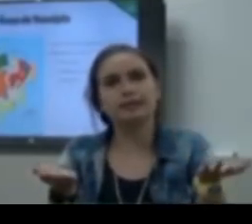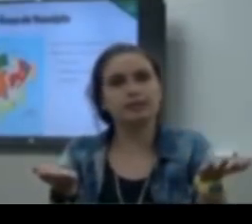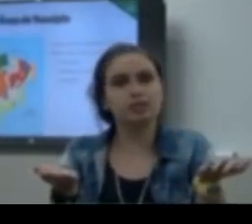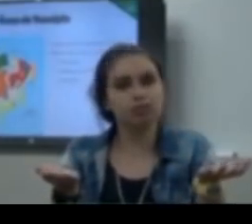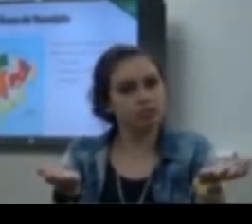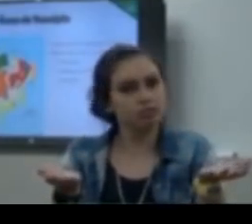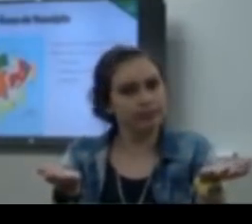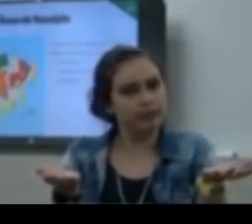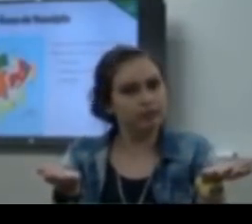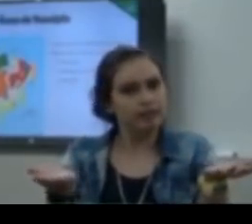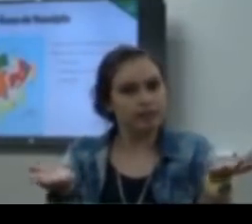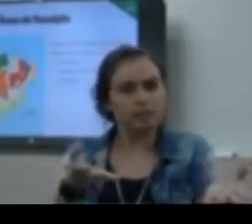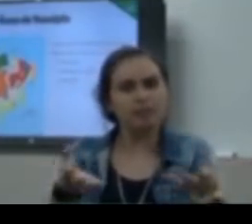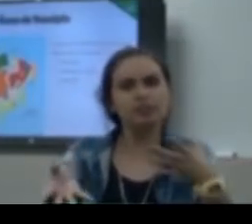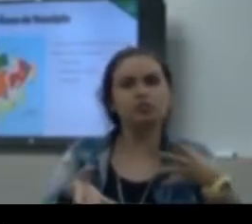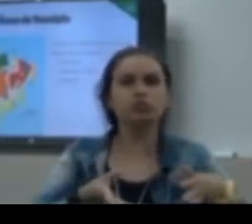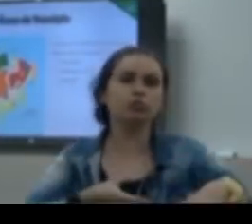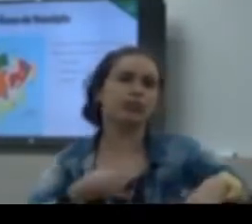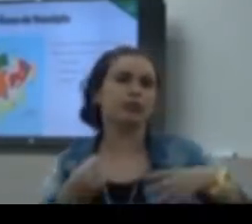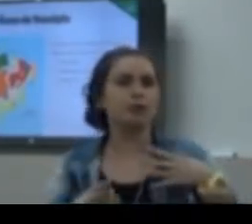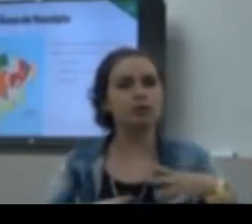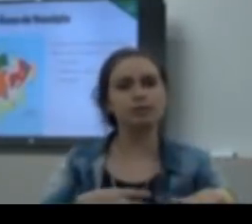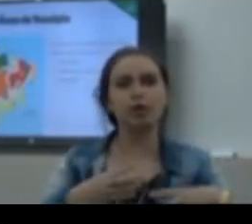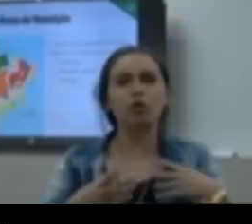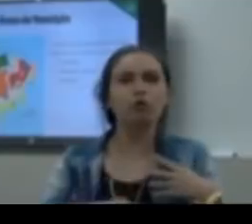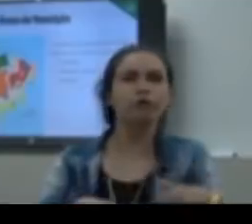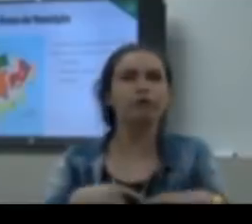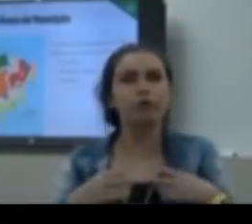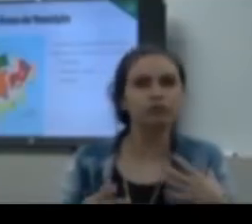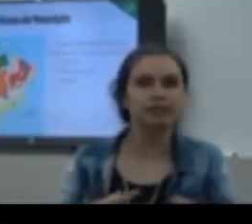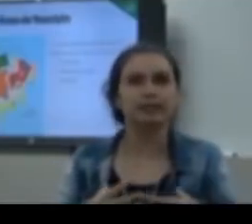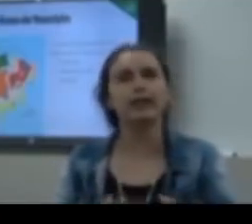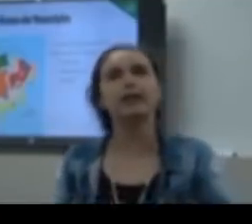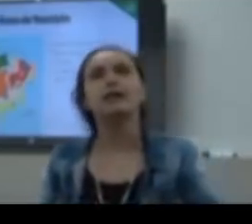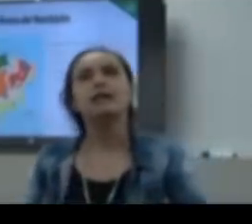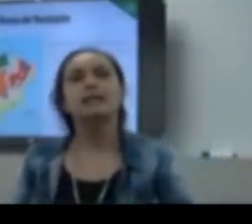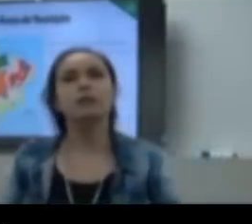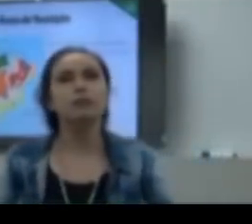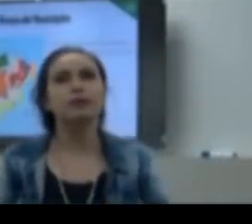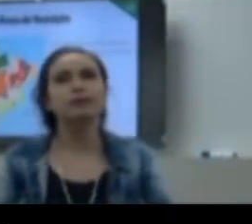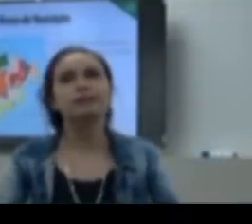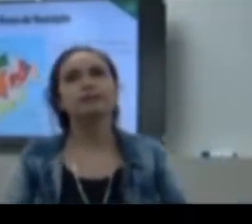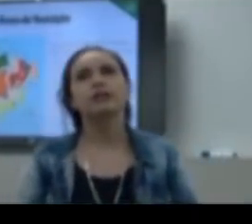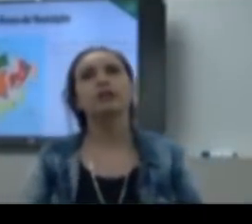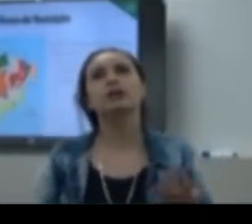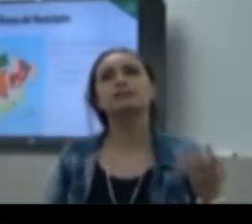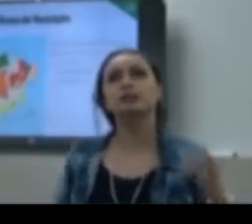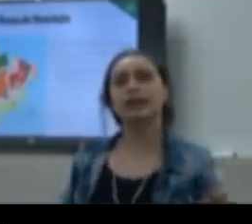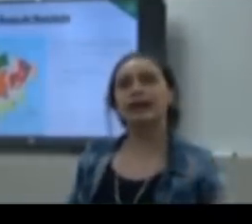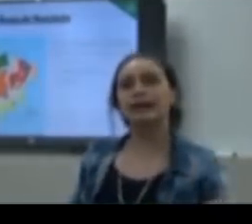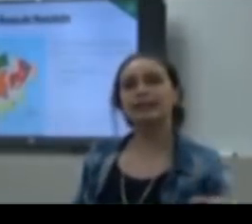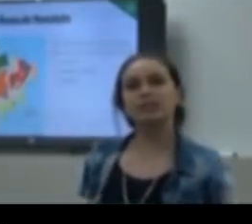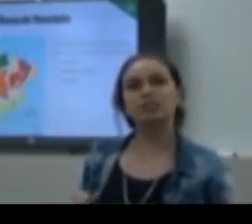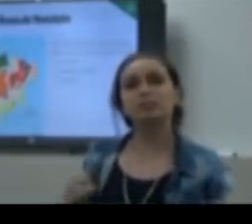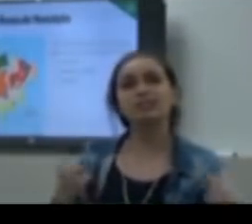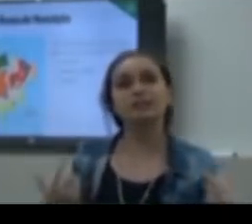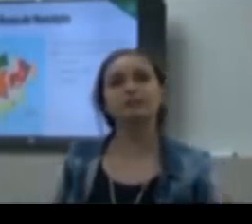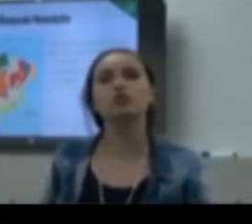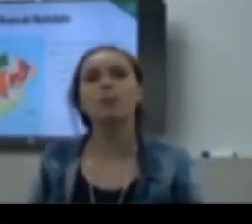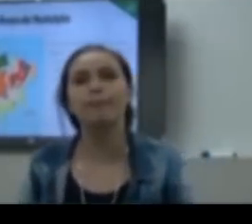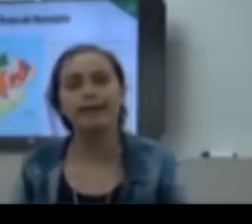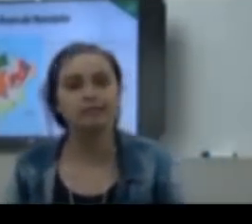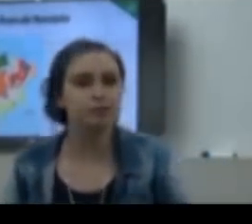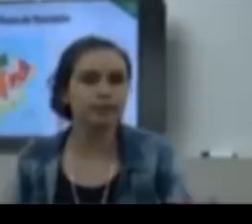de um domínio quanto característica do outro domínio. Então, é uma mistura ali, é uma coisa meio confusa, né? Então, está dizendo ali ó, que tem